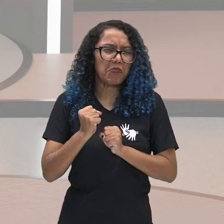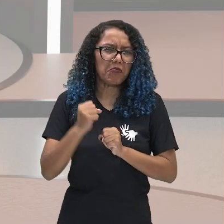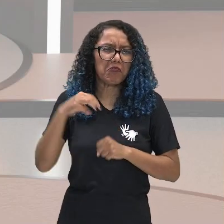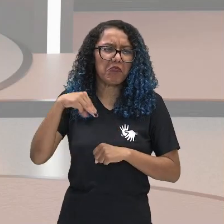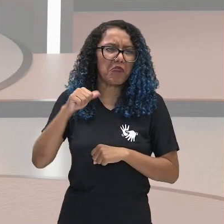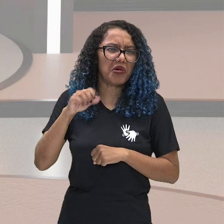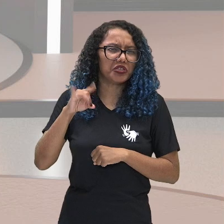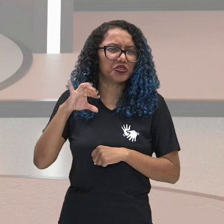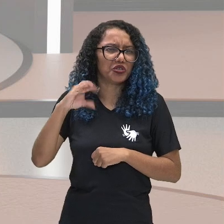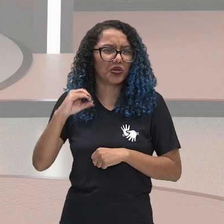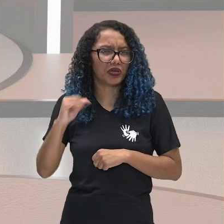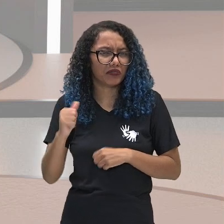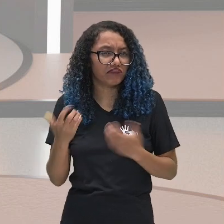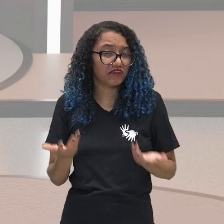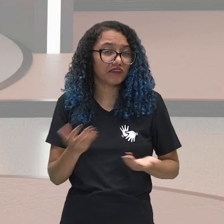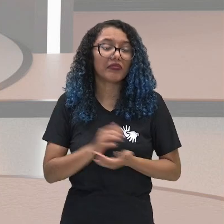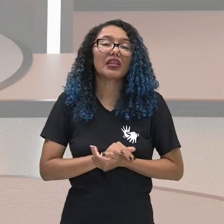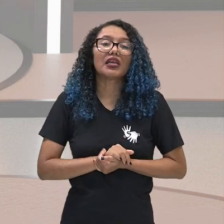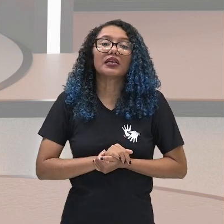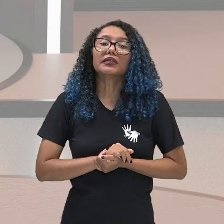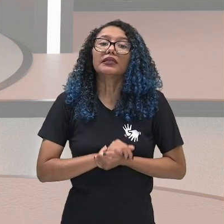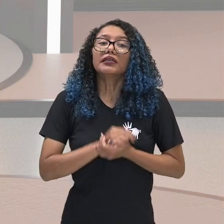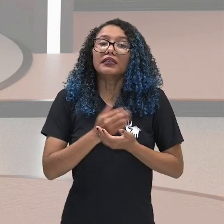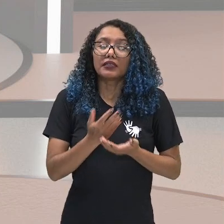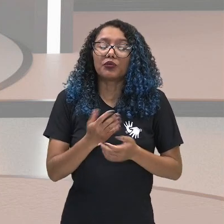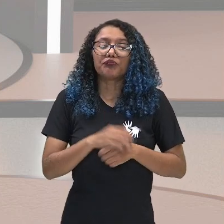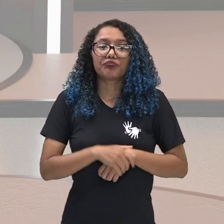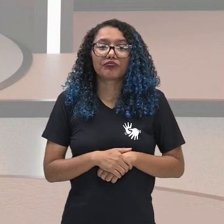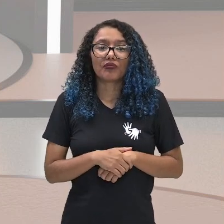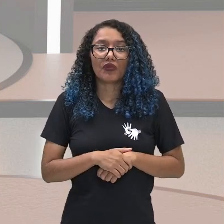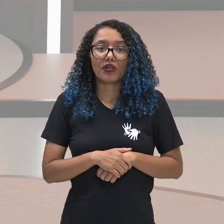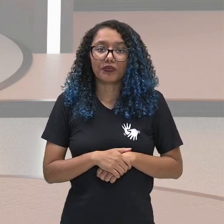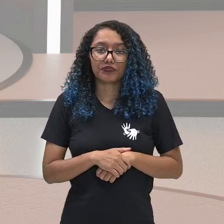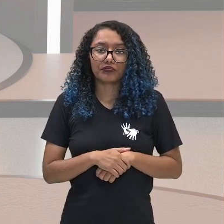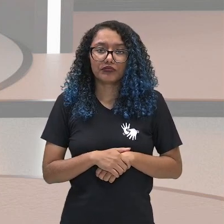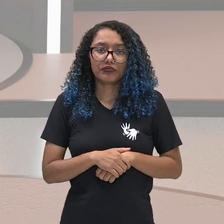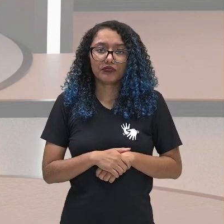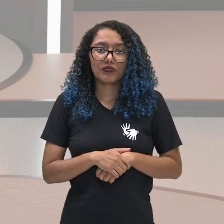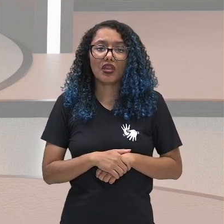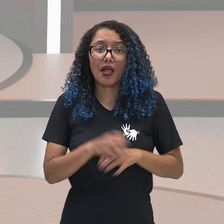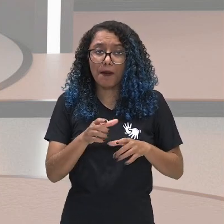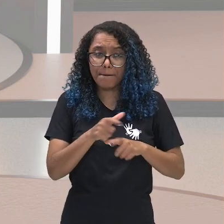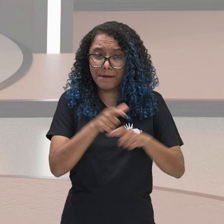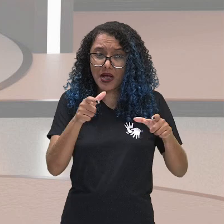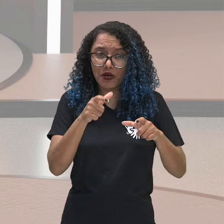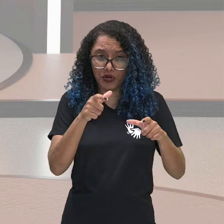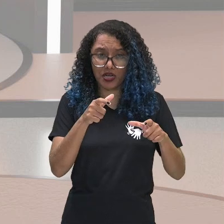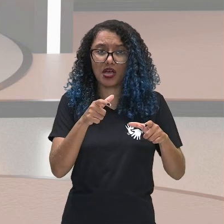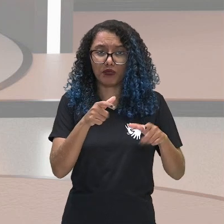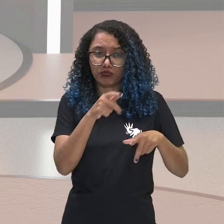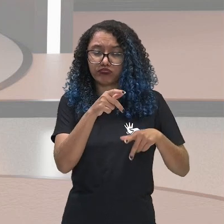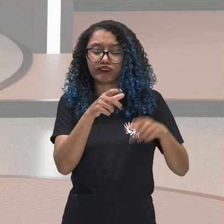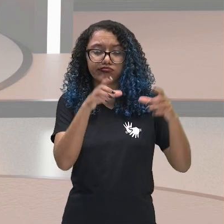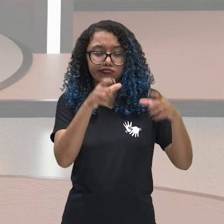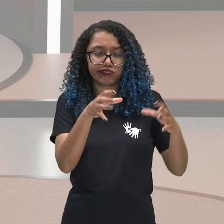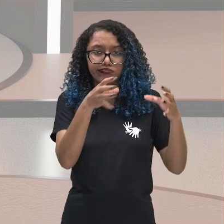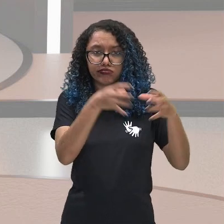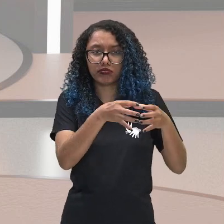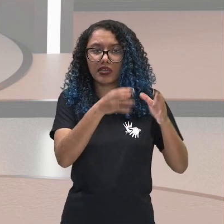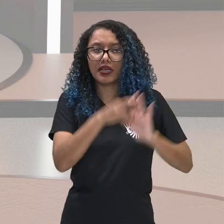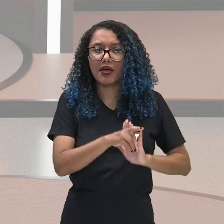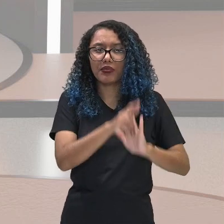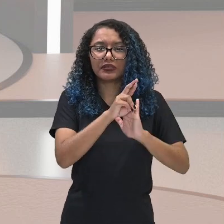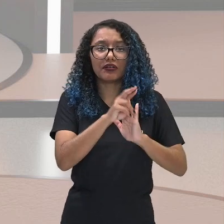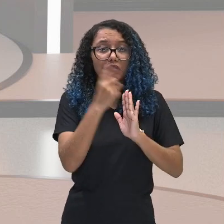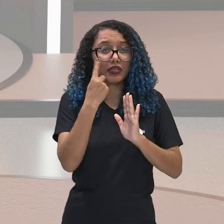foi marcada, então, por maioria que representava os interesses dos proprietários rurais na Assembleia Reunida, no Rio de Janeiro.